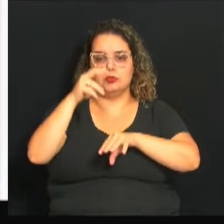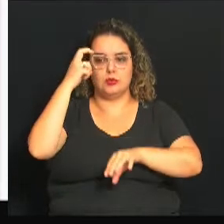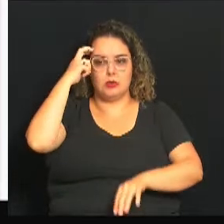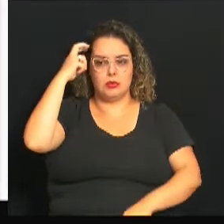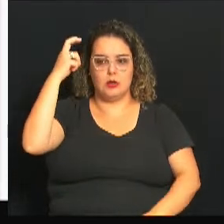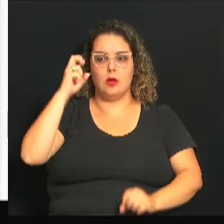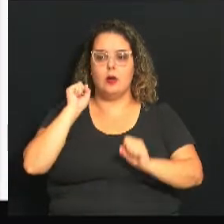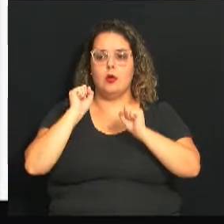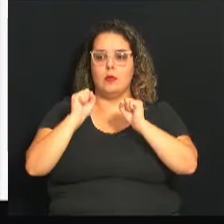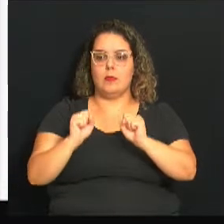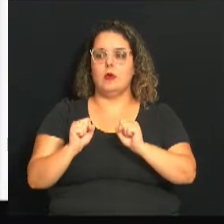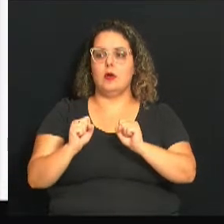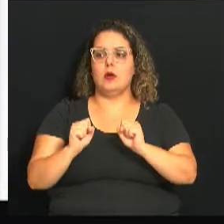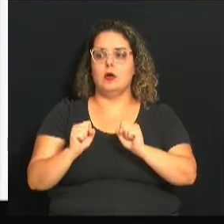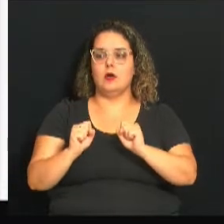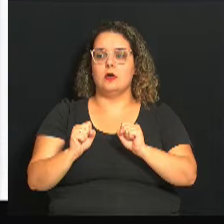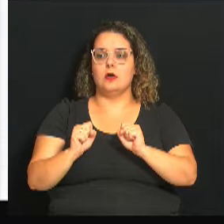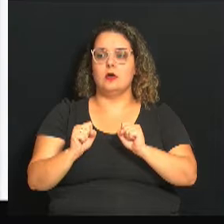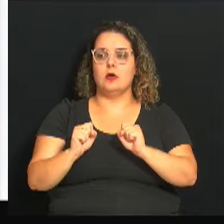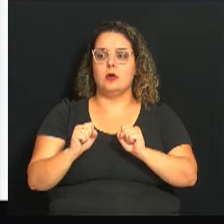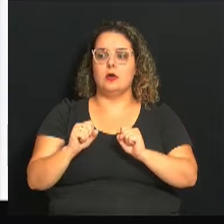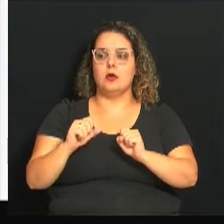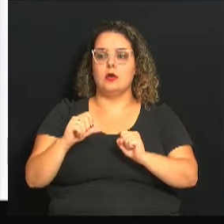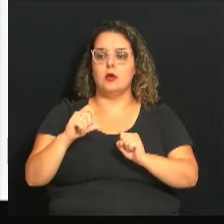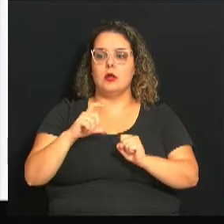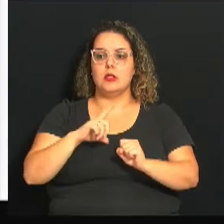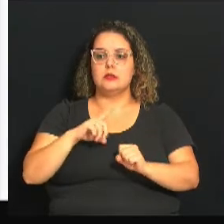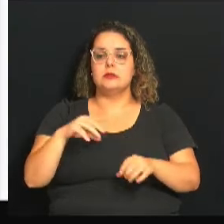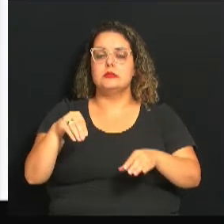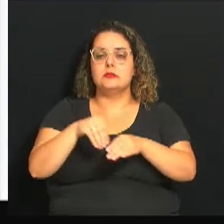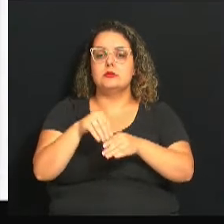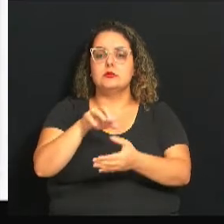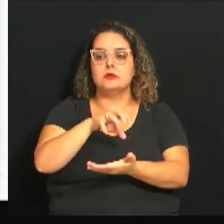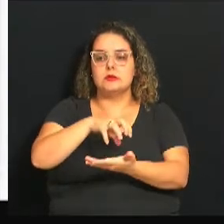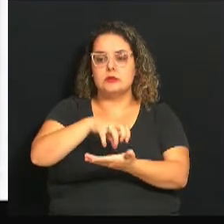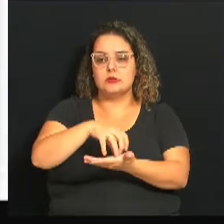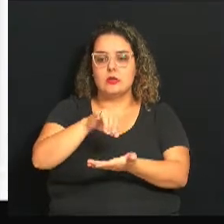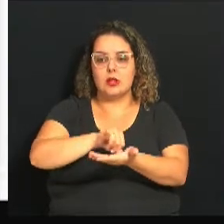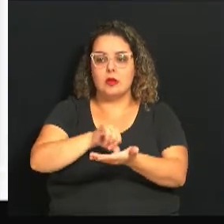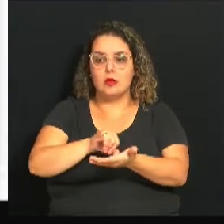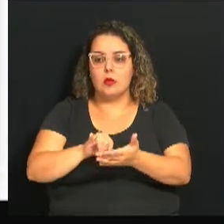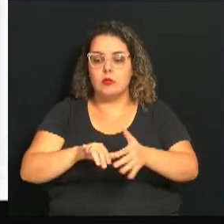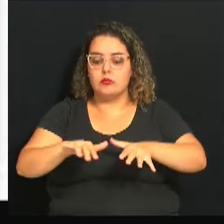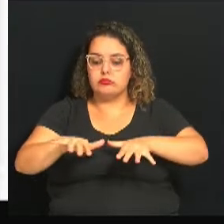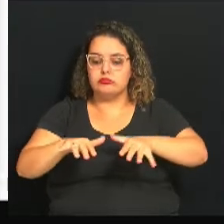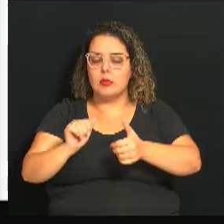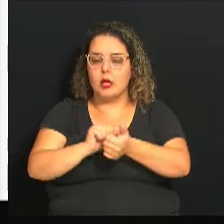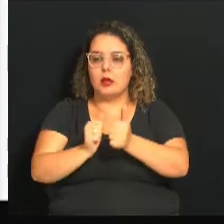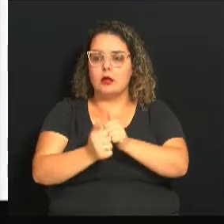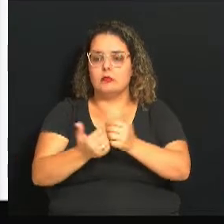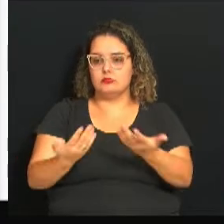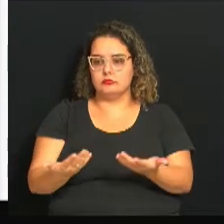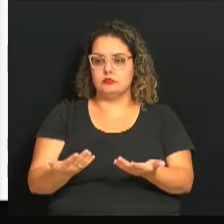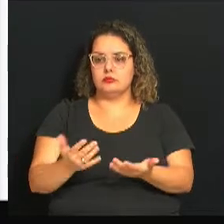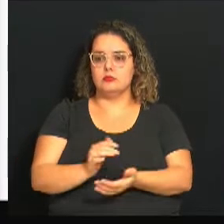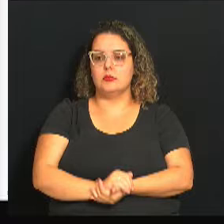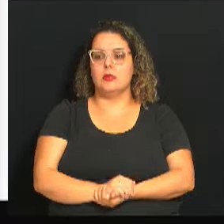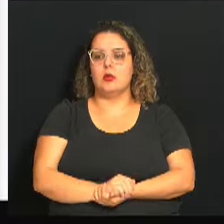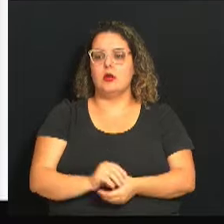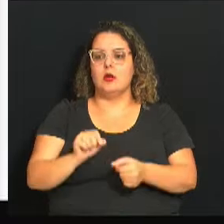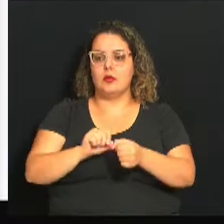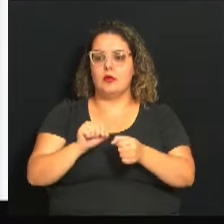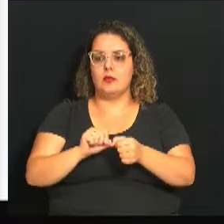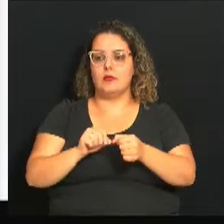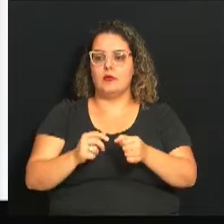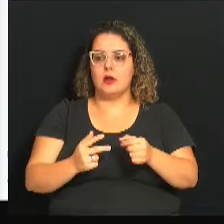possa ter esse laboratório um pouquinho vivo dentro da região central. Então, a chegada do centro, aqui a gente fez um recorte